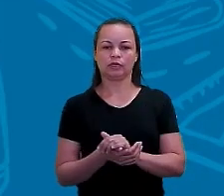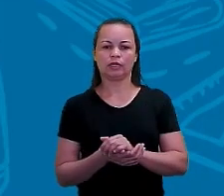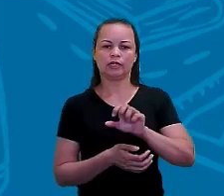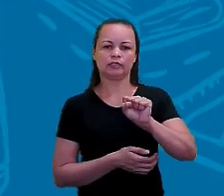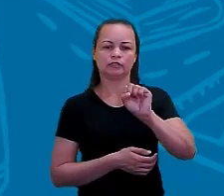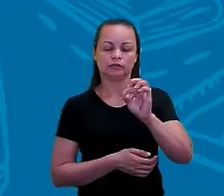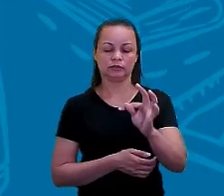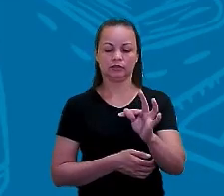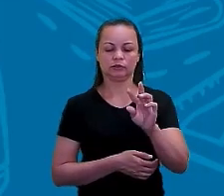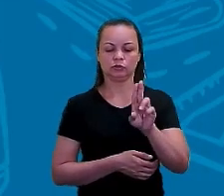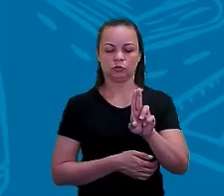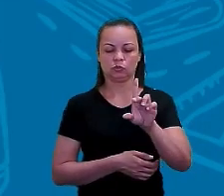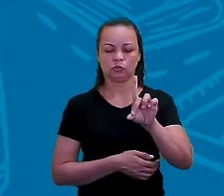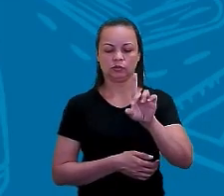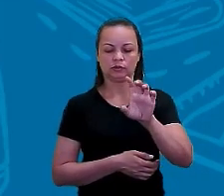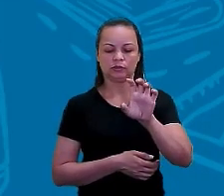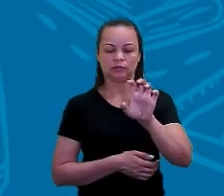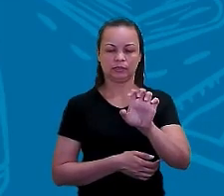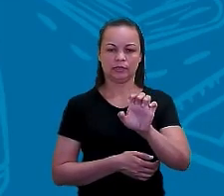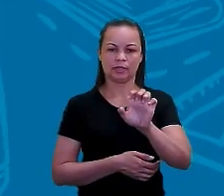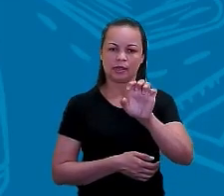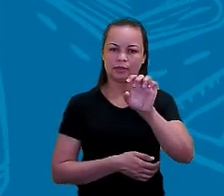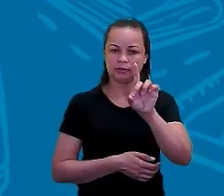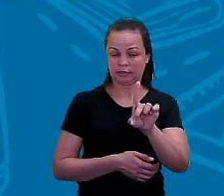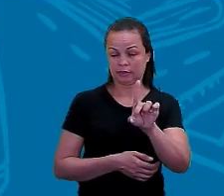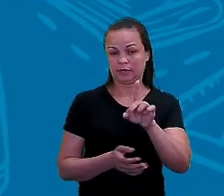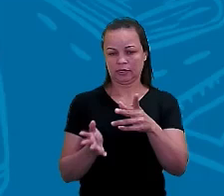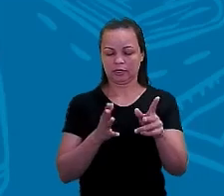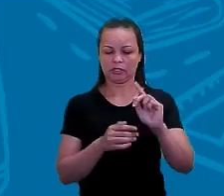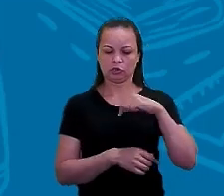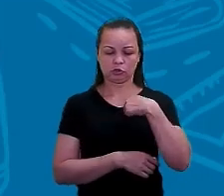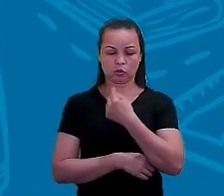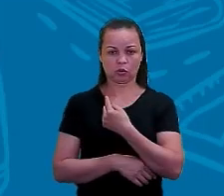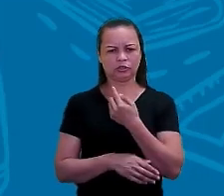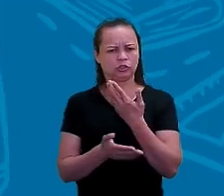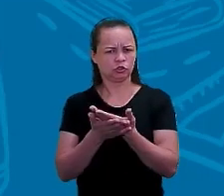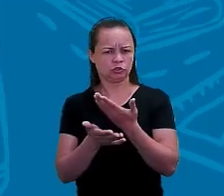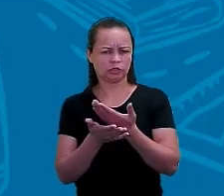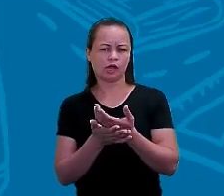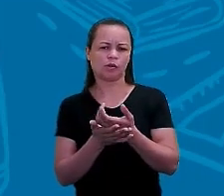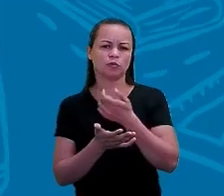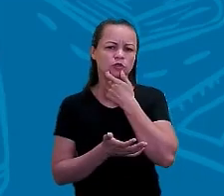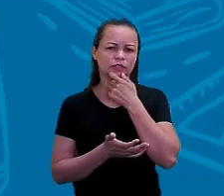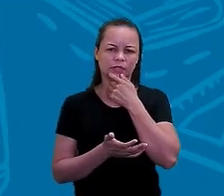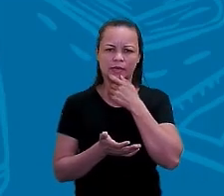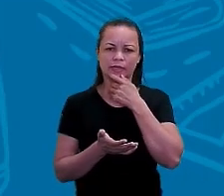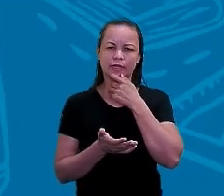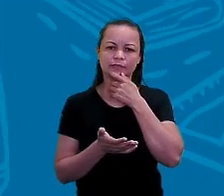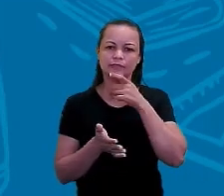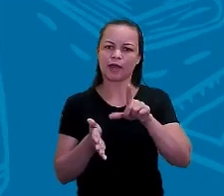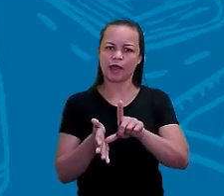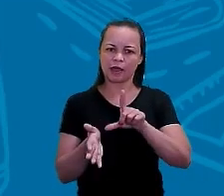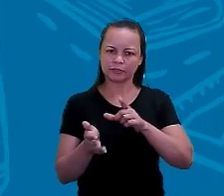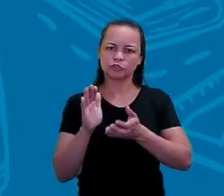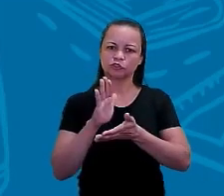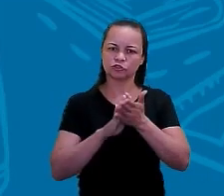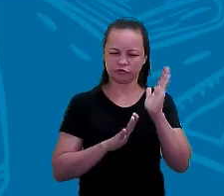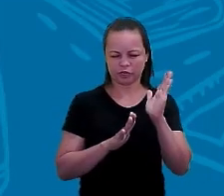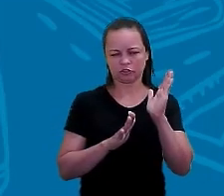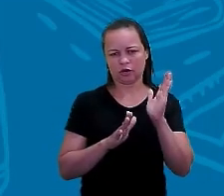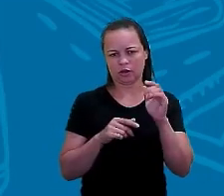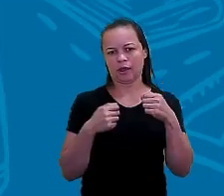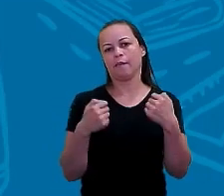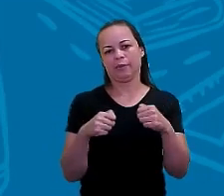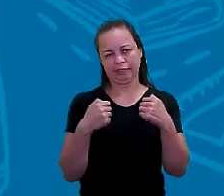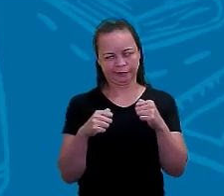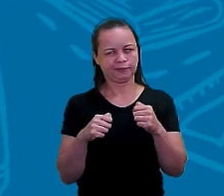traveling. We studied English before traveling. Nós estudamos inglês antes da viagem. É o correto, né? Porque você sai daqui para os Estados Unidos, para a Europa, sem estudar